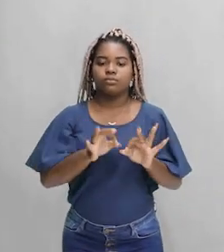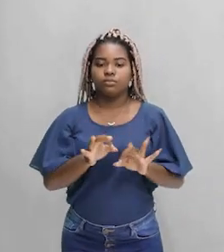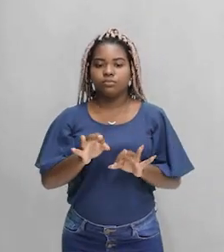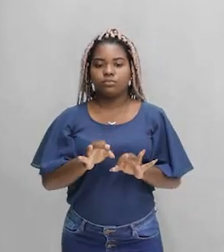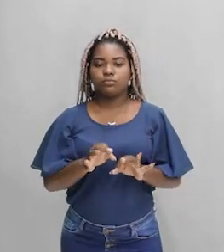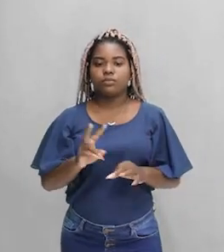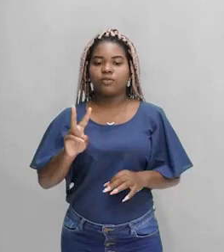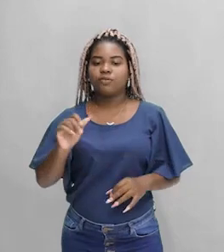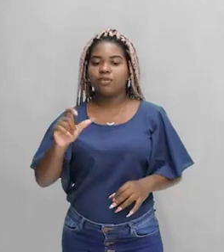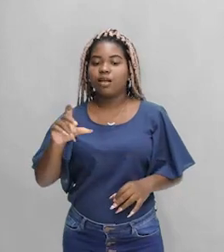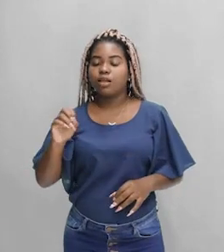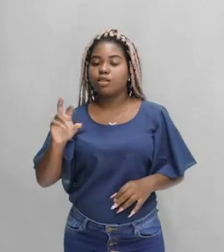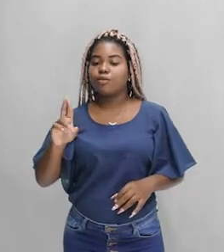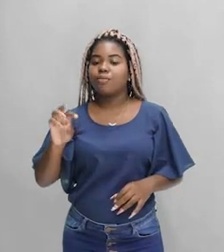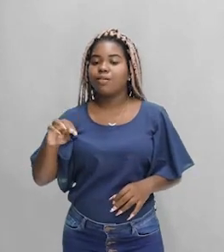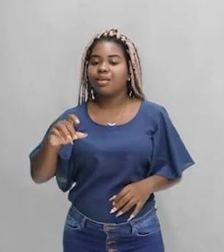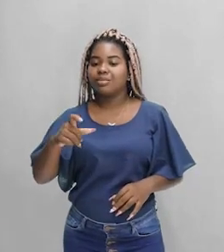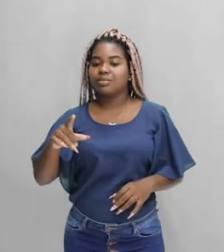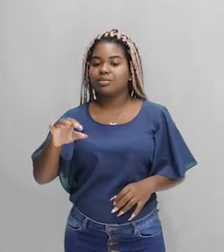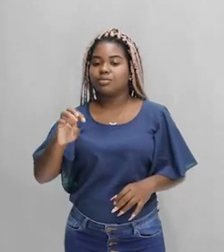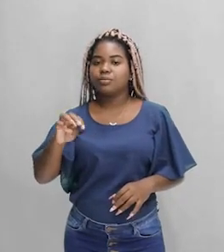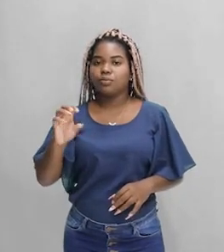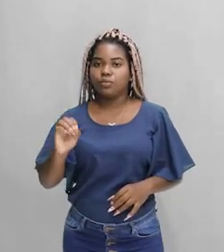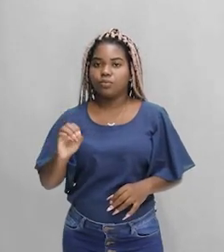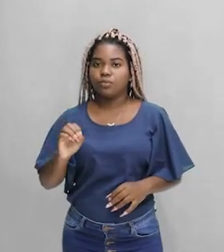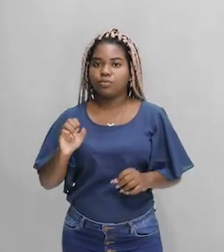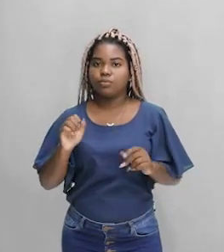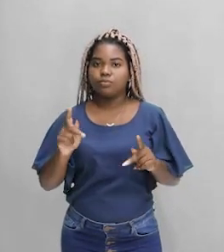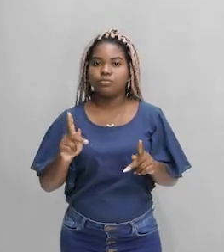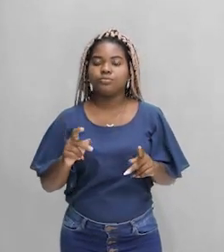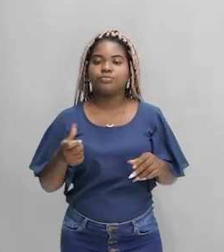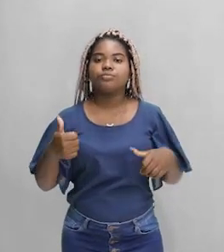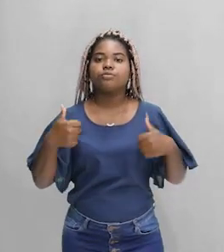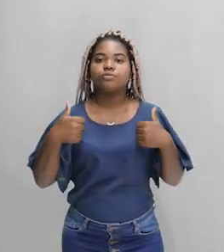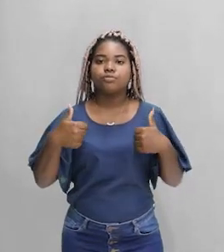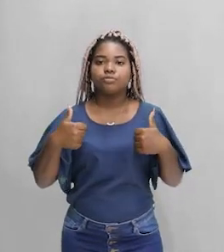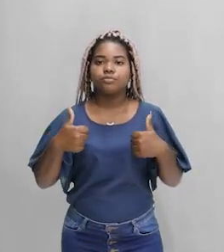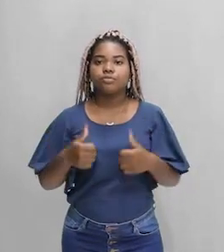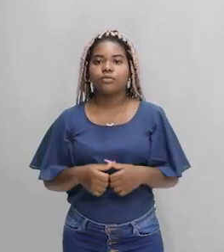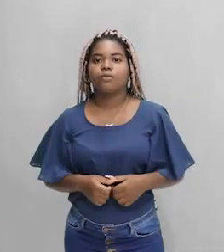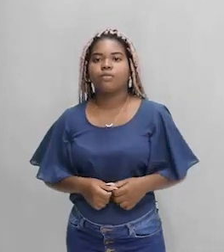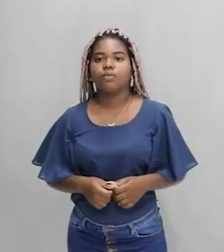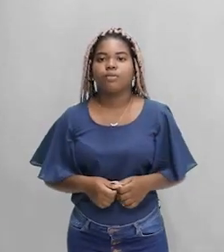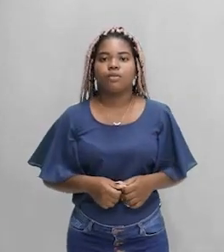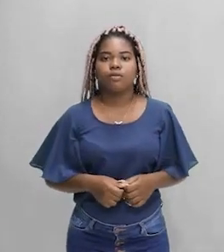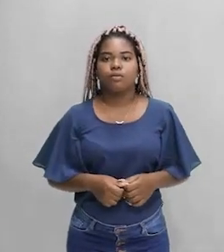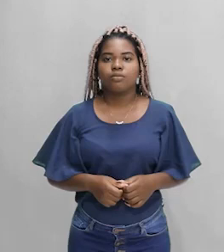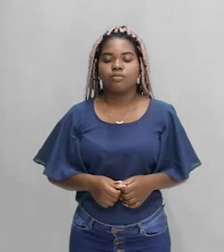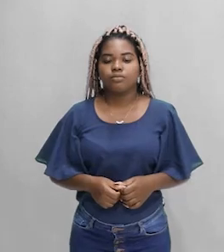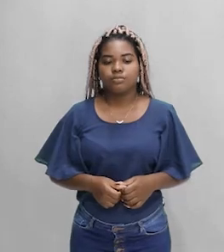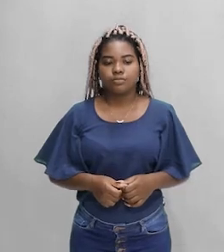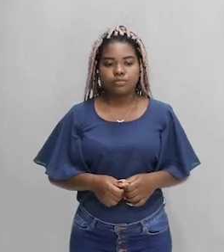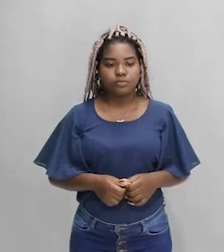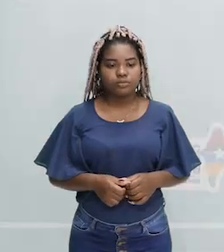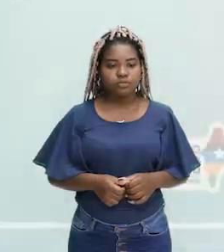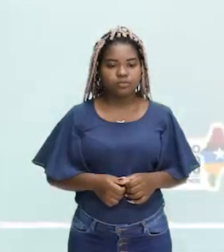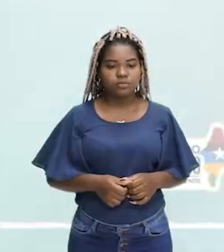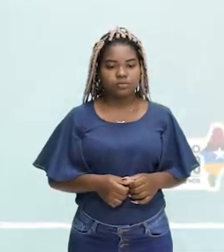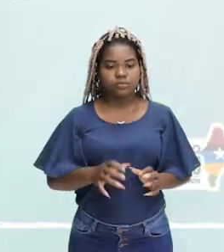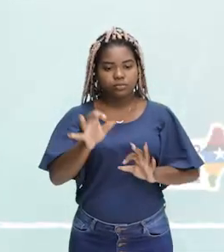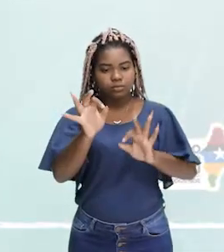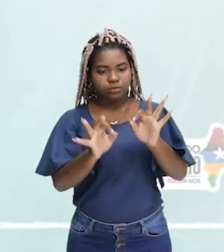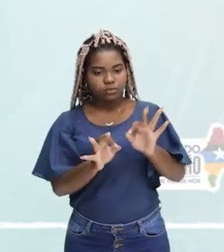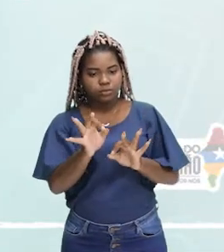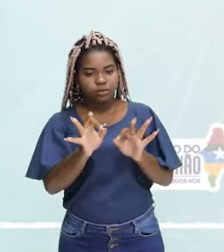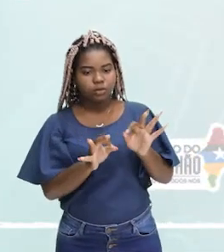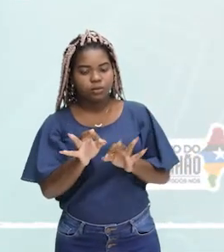Valor máximo dessa função quadrática que está aparecendo no expoente. Belezinha? Então, vamos lá? Então, para eu